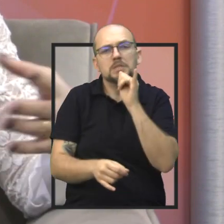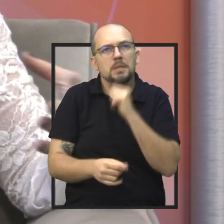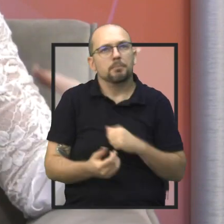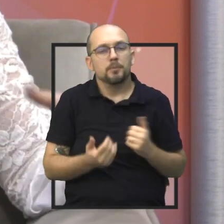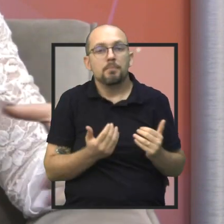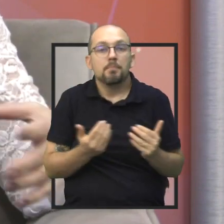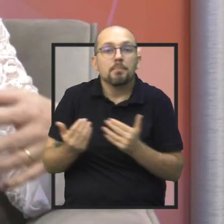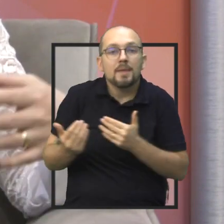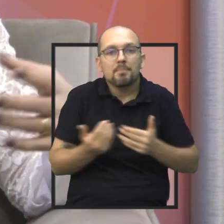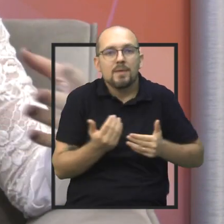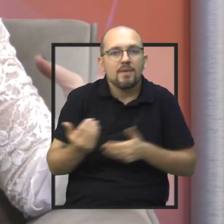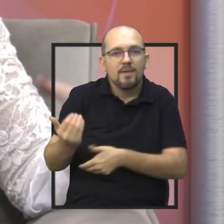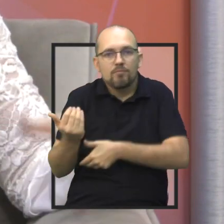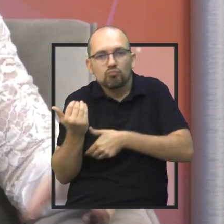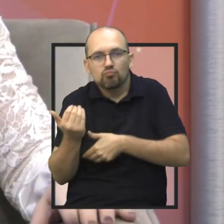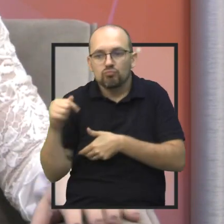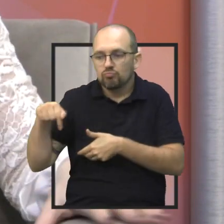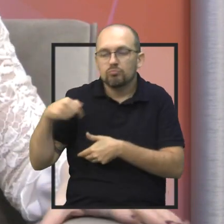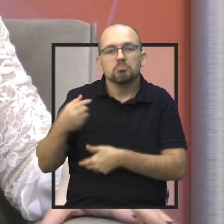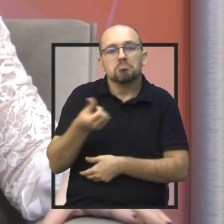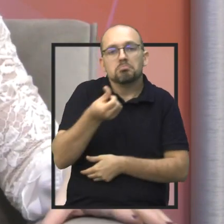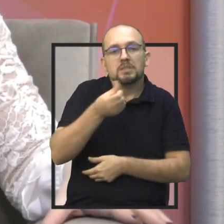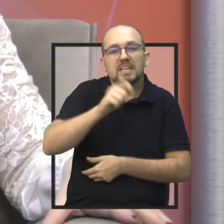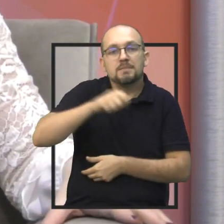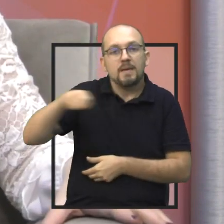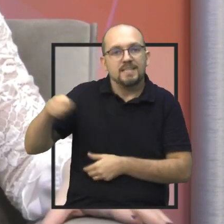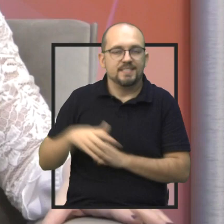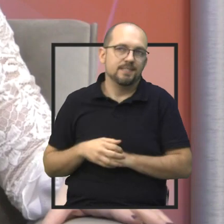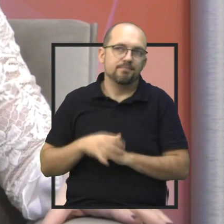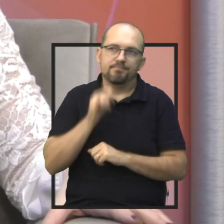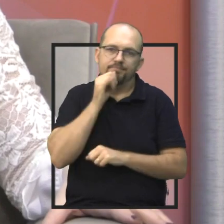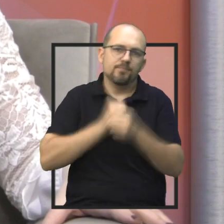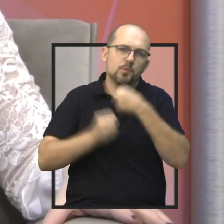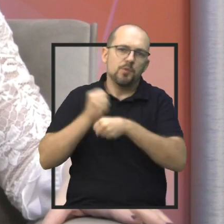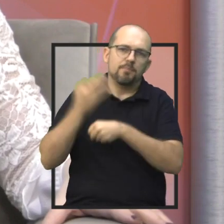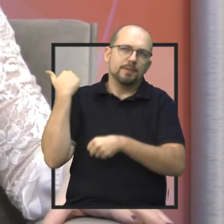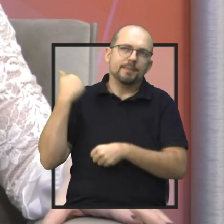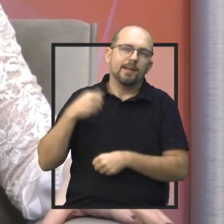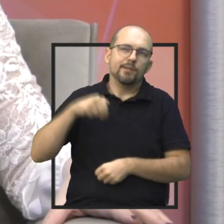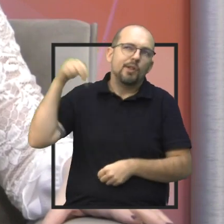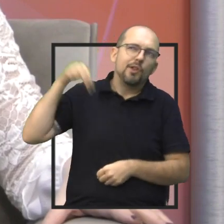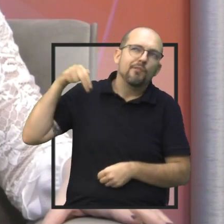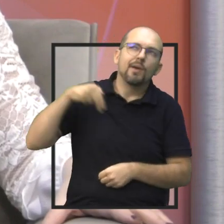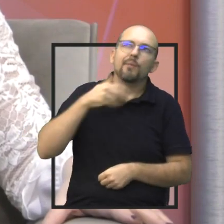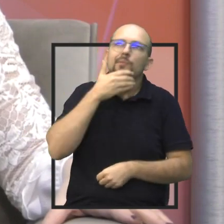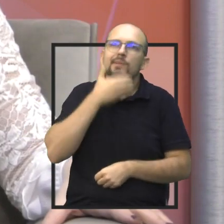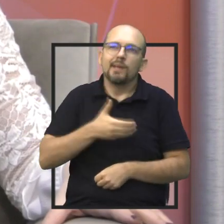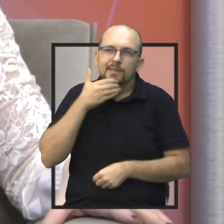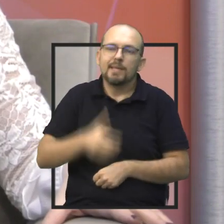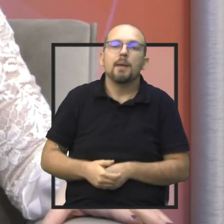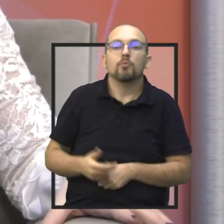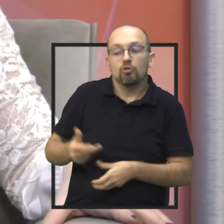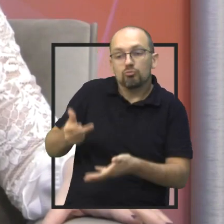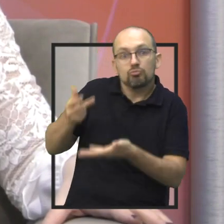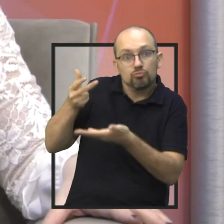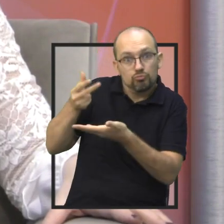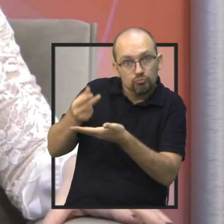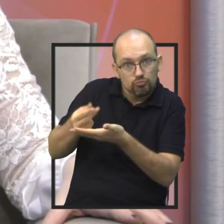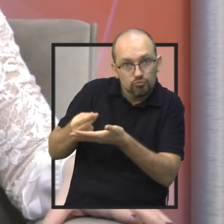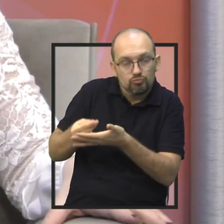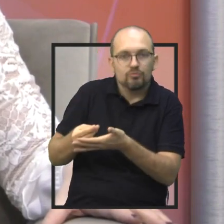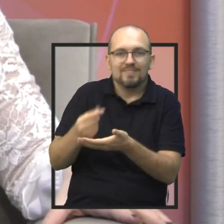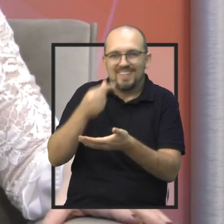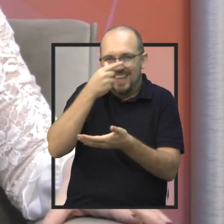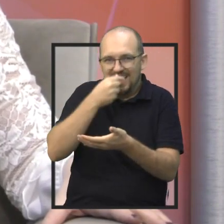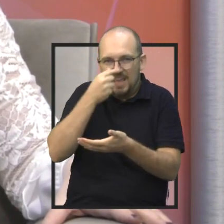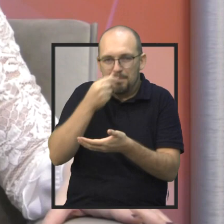quadro, um bebê que, de repente, estava fazendo 6 meses lá, no ano passado, em novembro, dezembro, chegou a tomar vacina contra a gripe